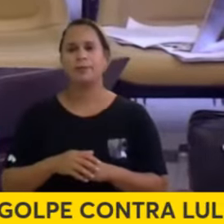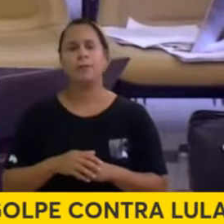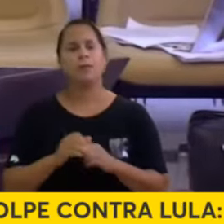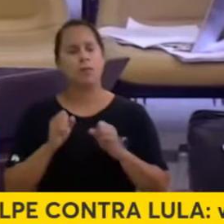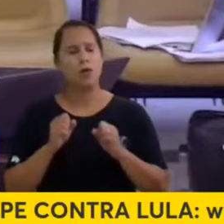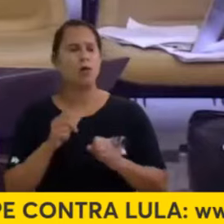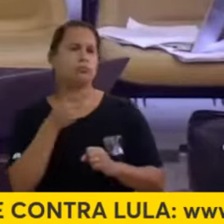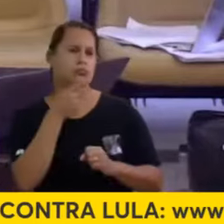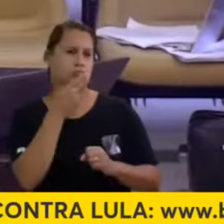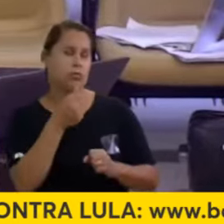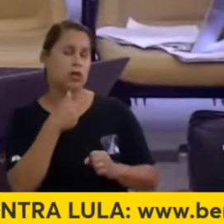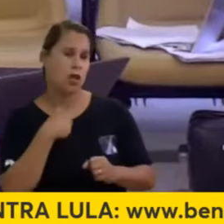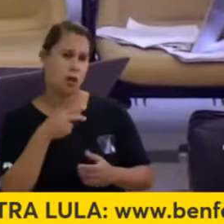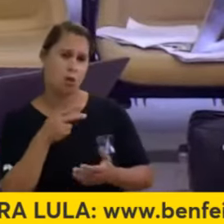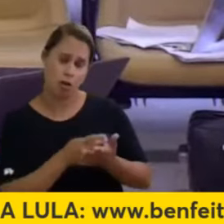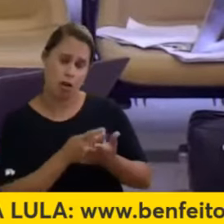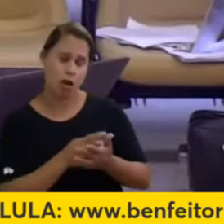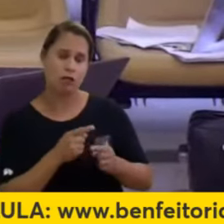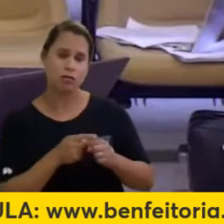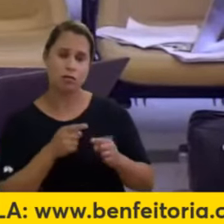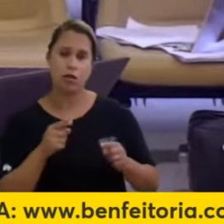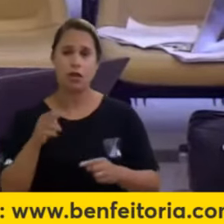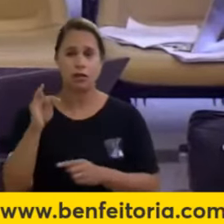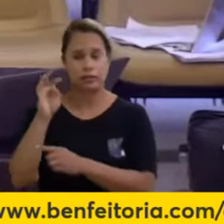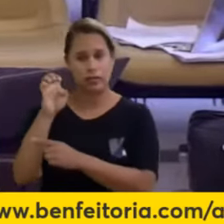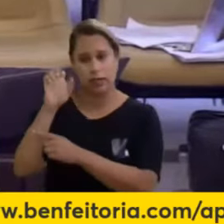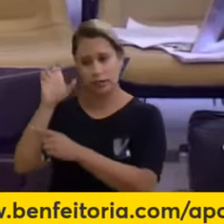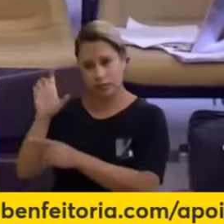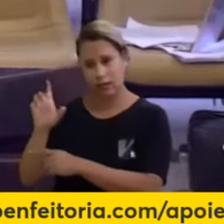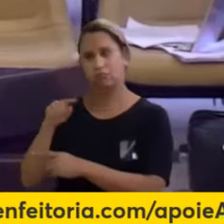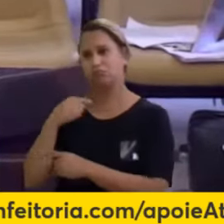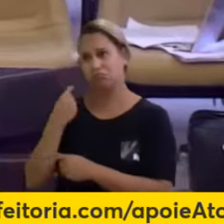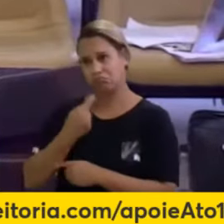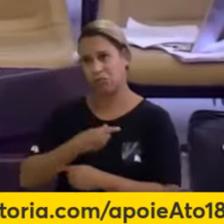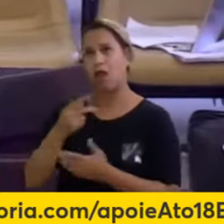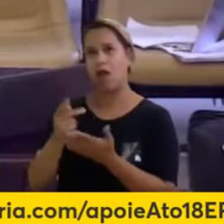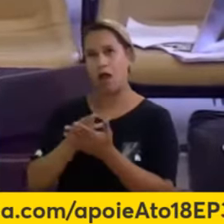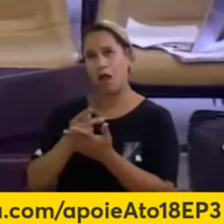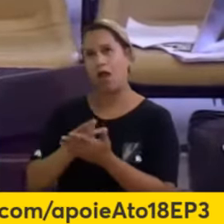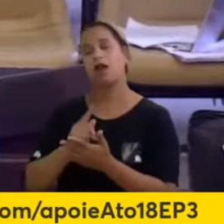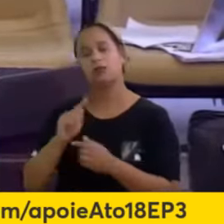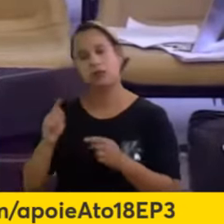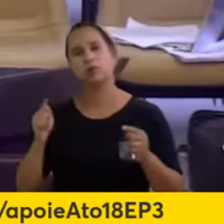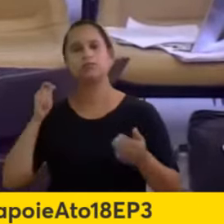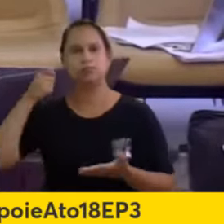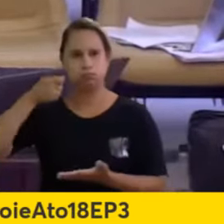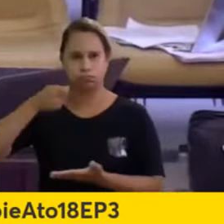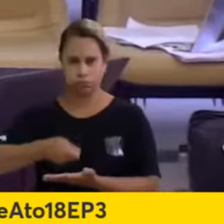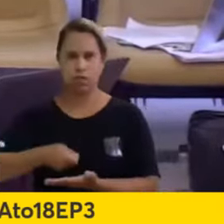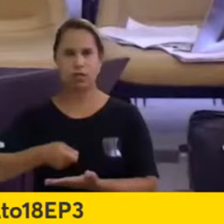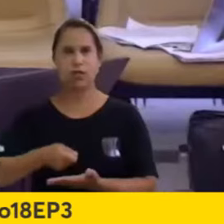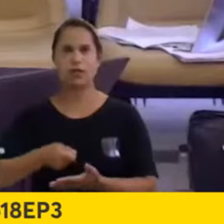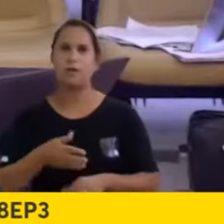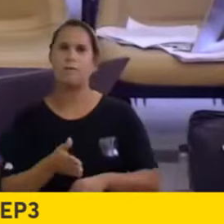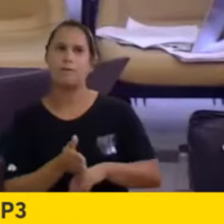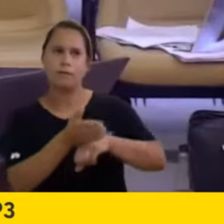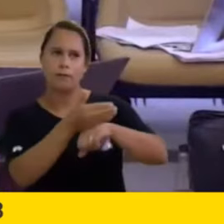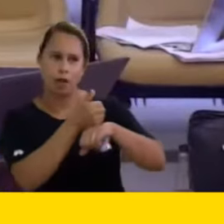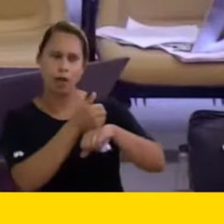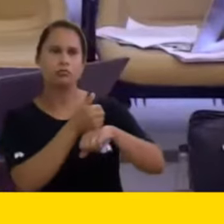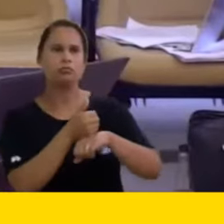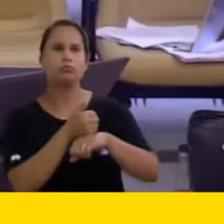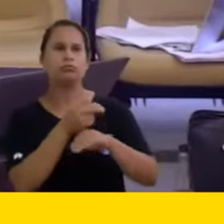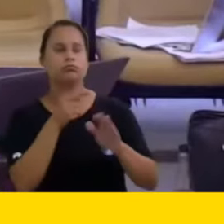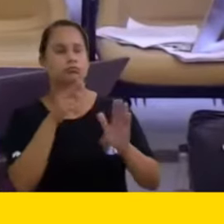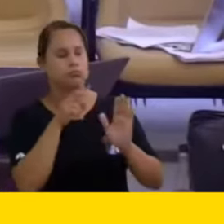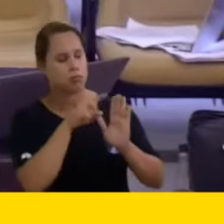e que o TSE diga na sequência que nós também estávamos errados Aí sim vai ter decisão Aí sim vai ter precedente aí sim vai ter um parâmetro